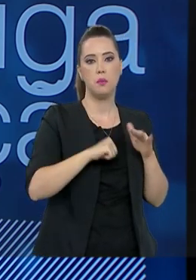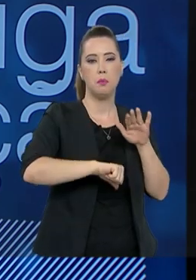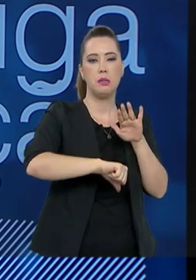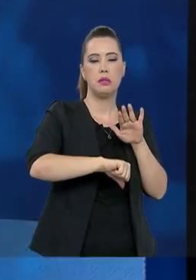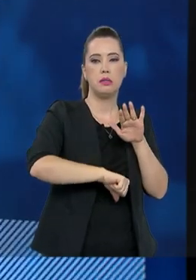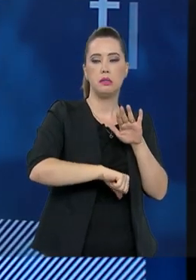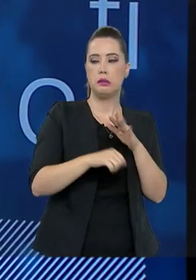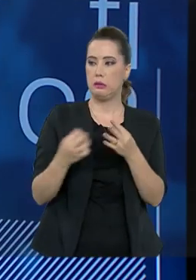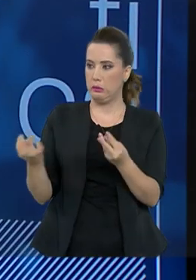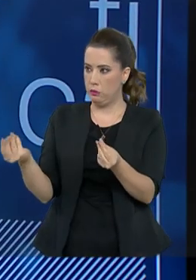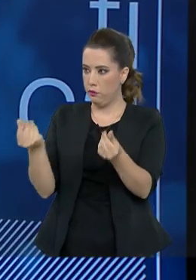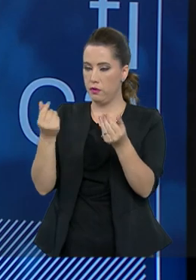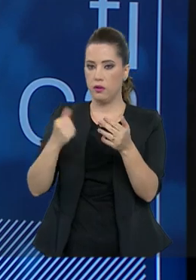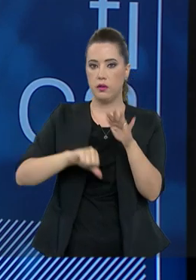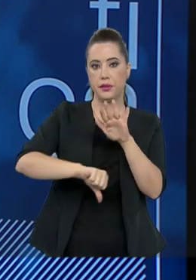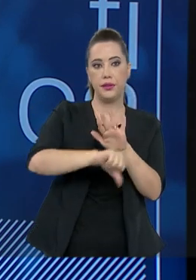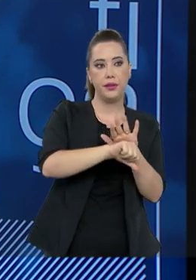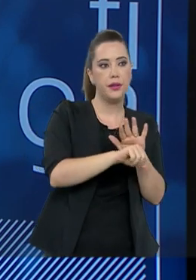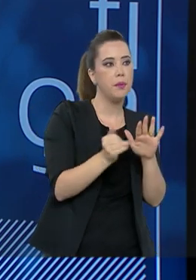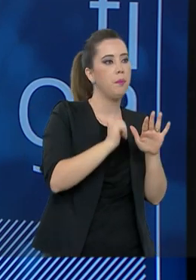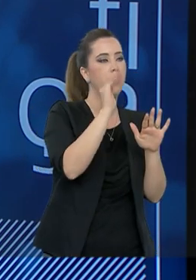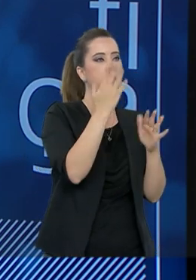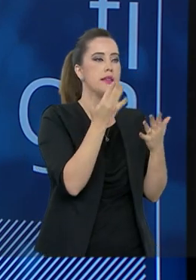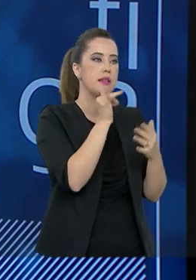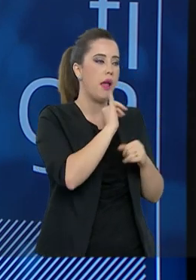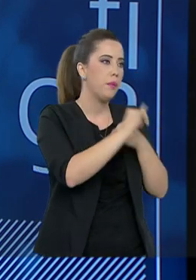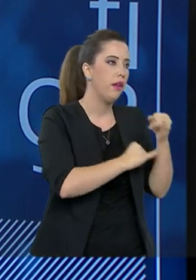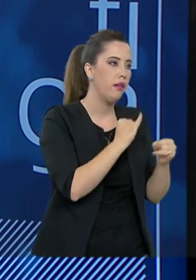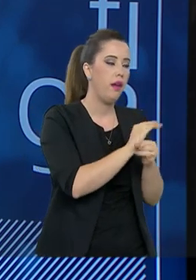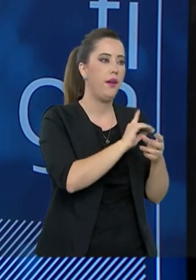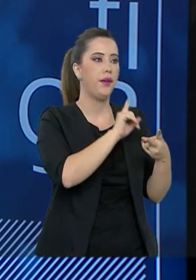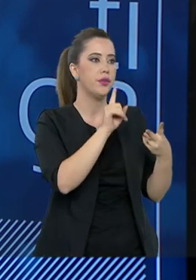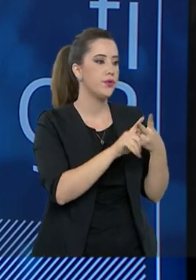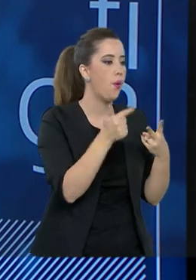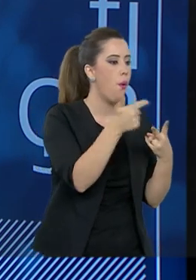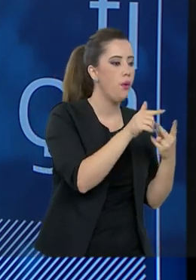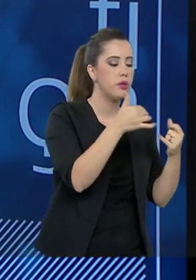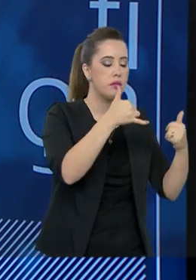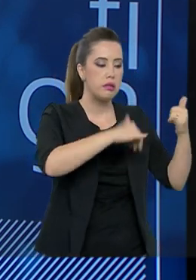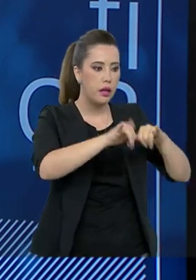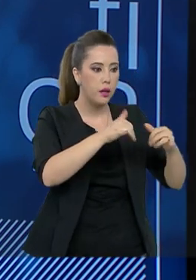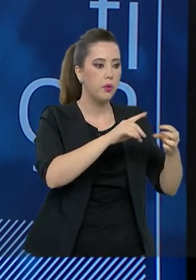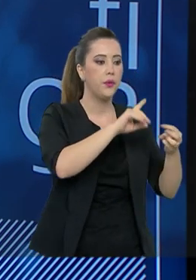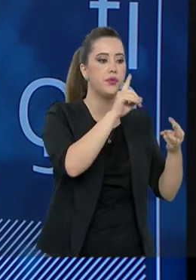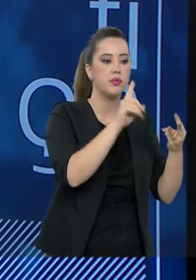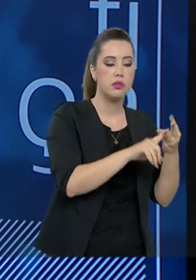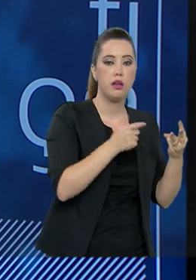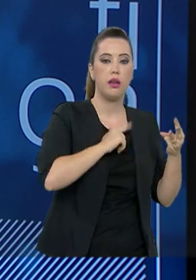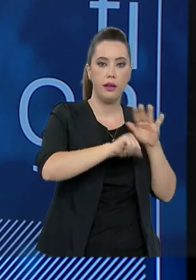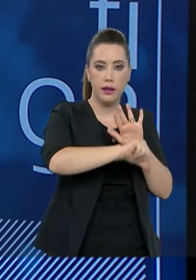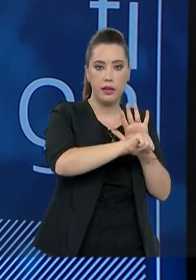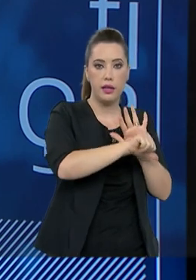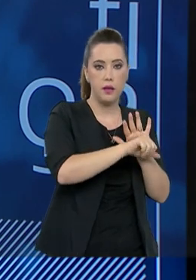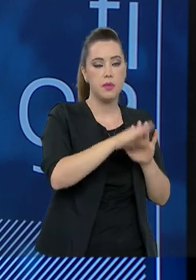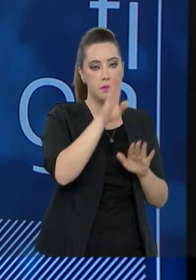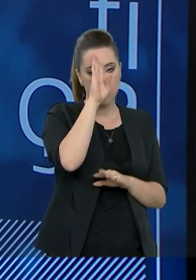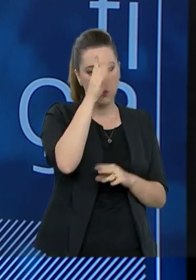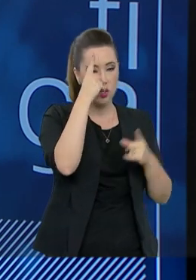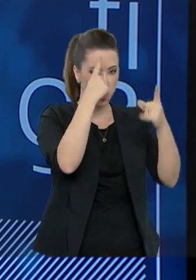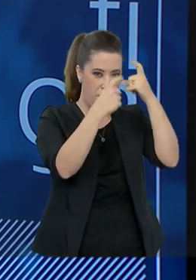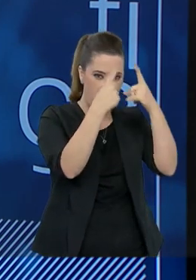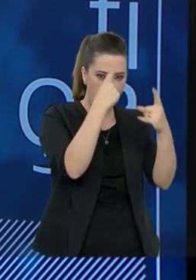rastros cibernéticos, outros deixam mais rastros químicos. Né? Agora, existem crimes, principalmente os violentos,